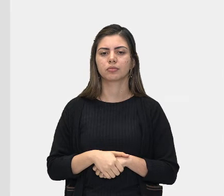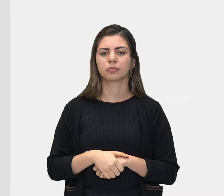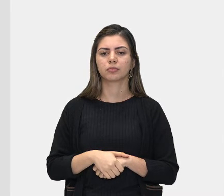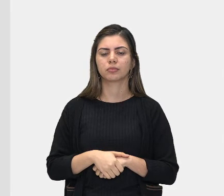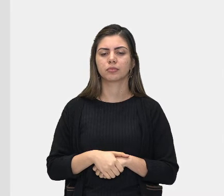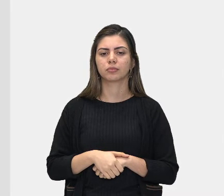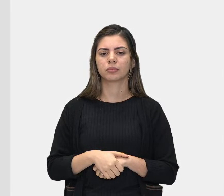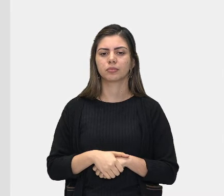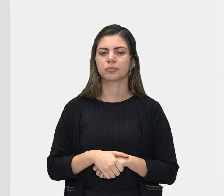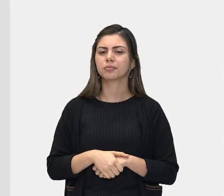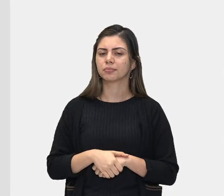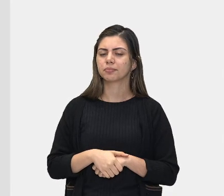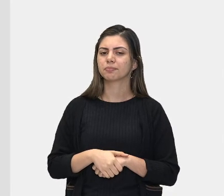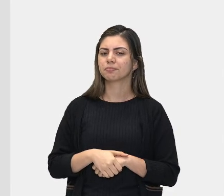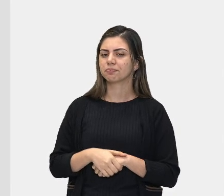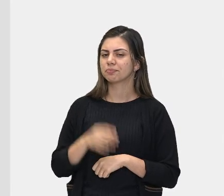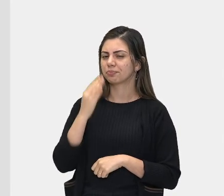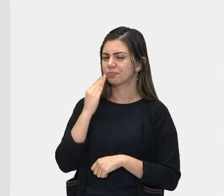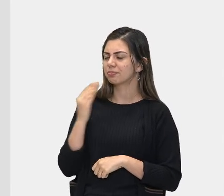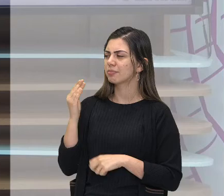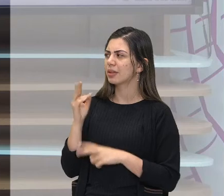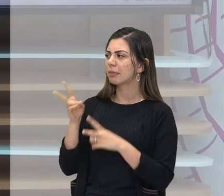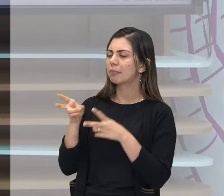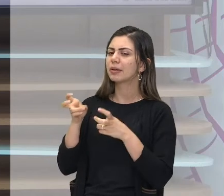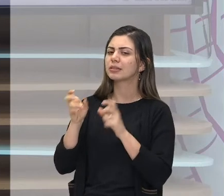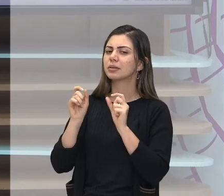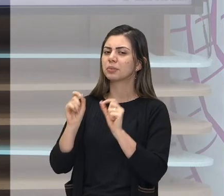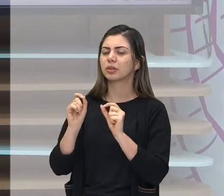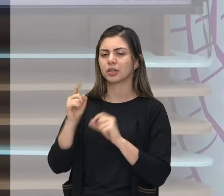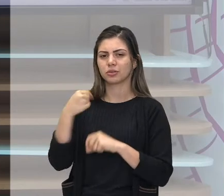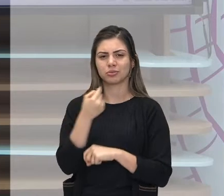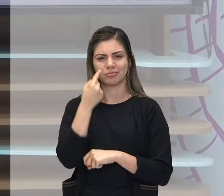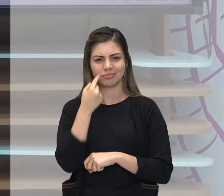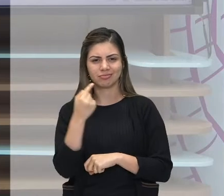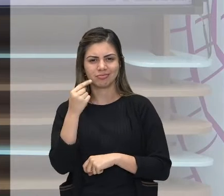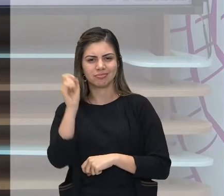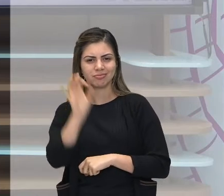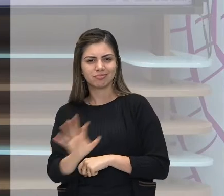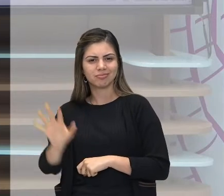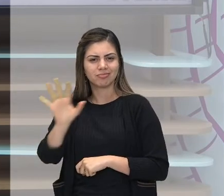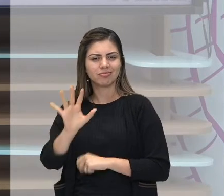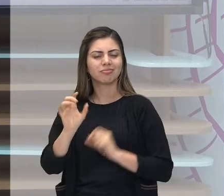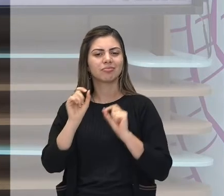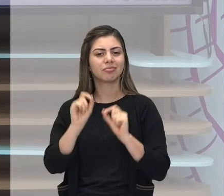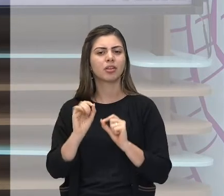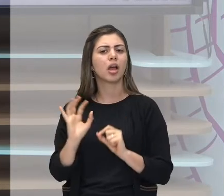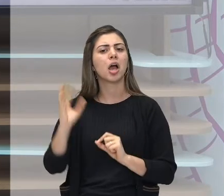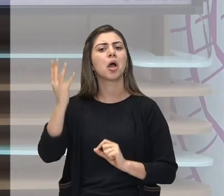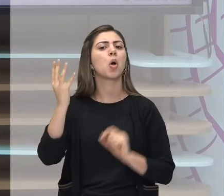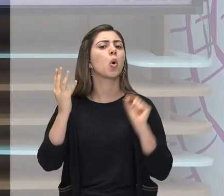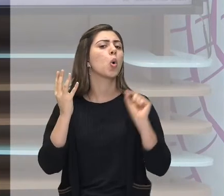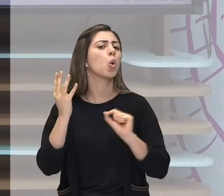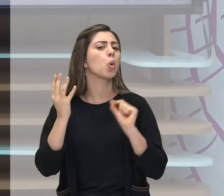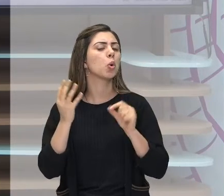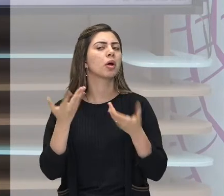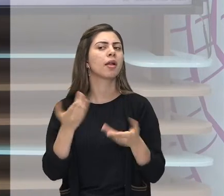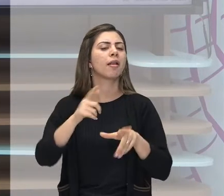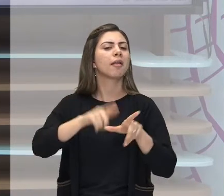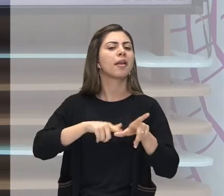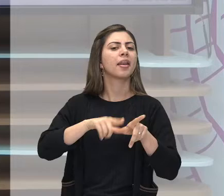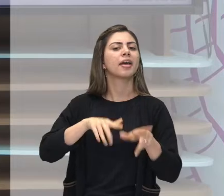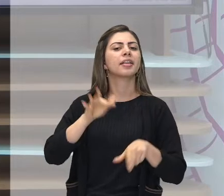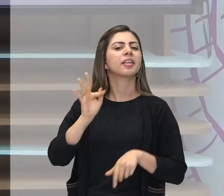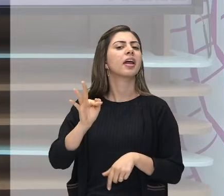Nós já vamos analisar aqui comigo. Então, o que a gente viu aí nessa figura? Tá? O que está acontecendo com a letra